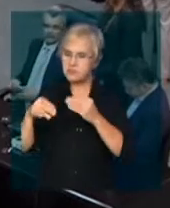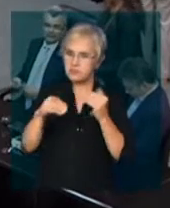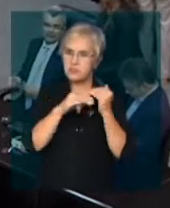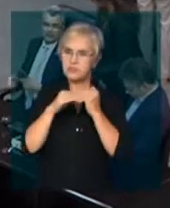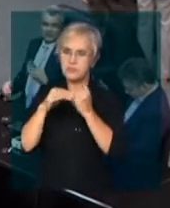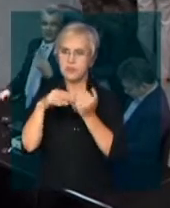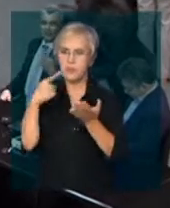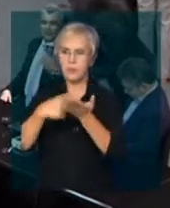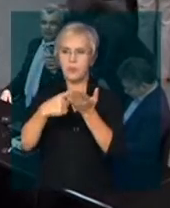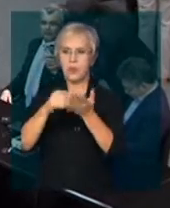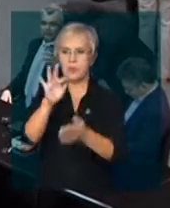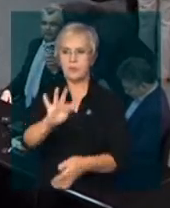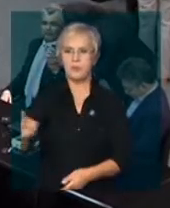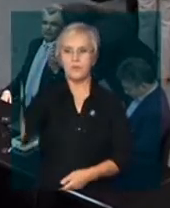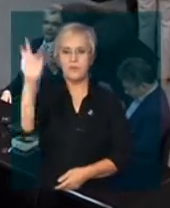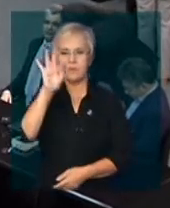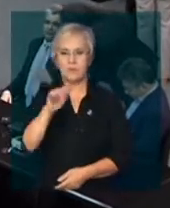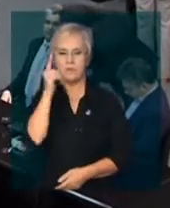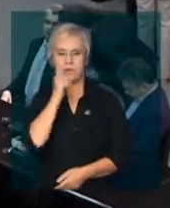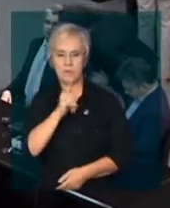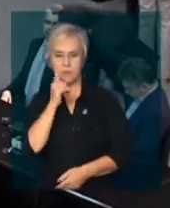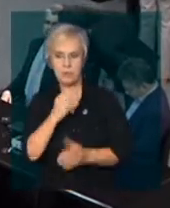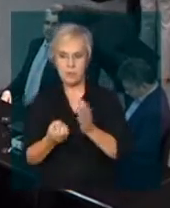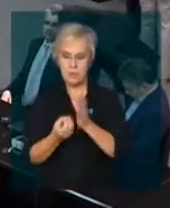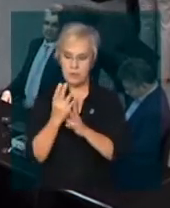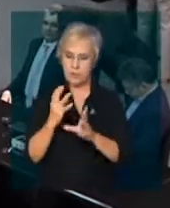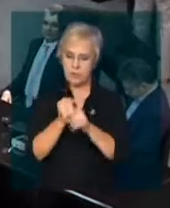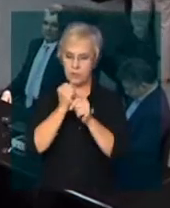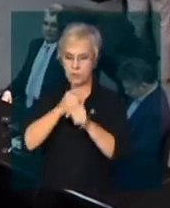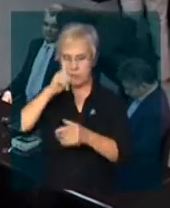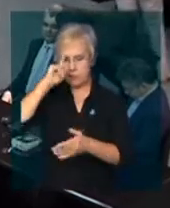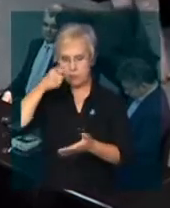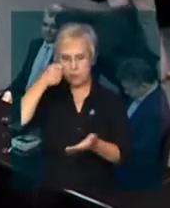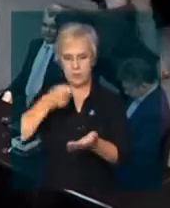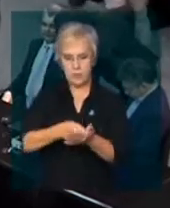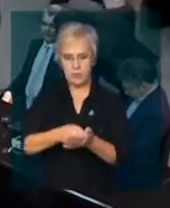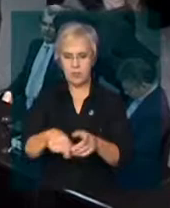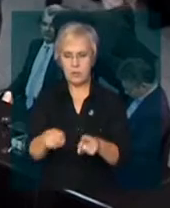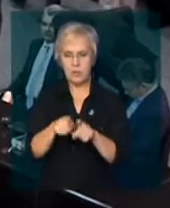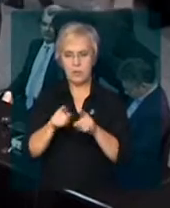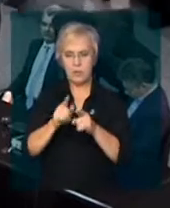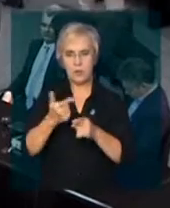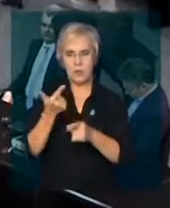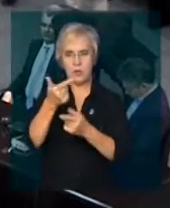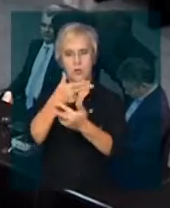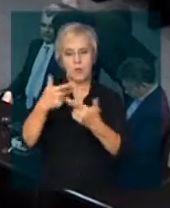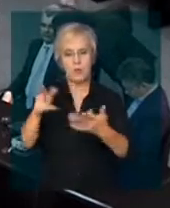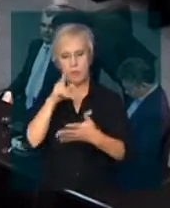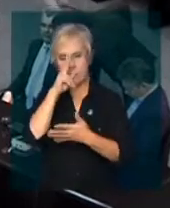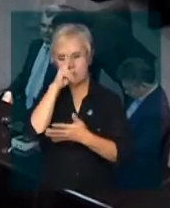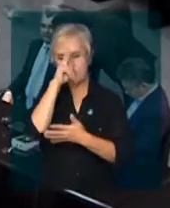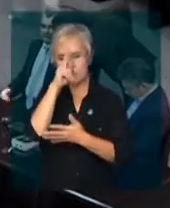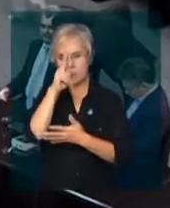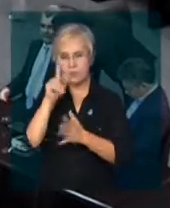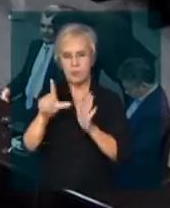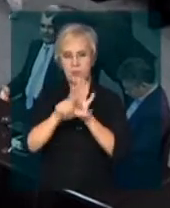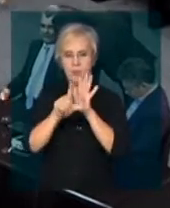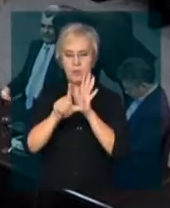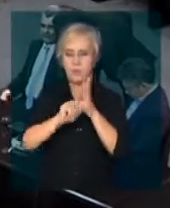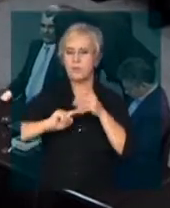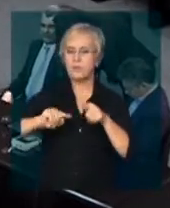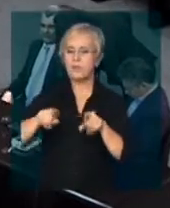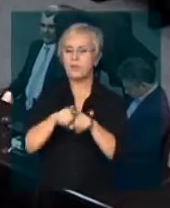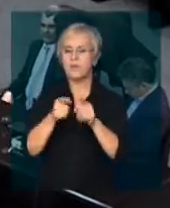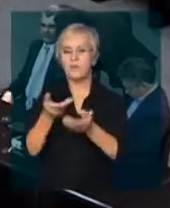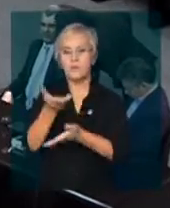Pacto Federativo e para implantar o orçamento impositivo. Outra medida que fortalece os legislativos e facilita o